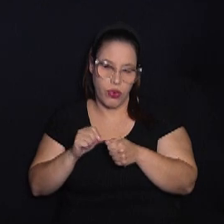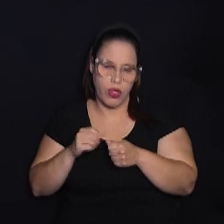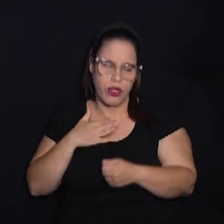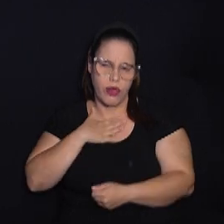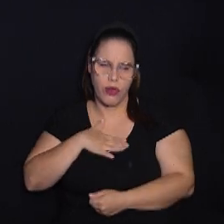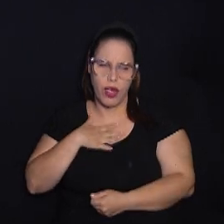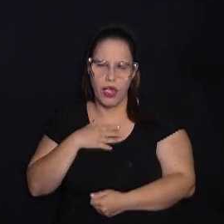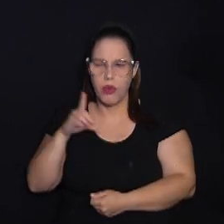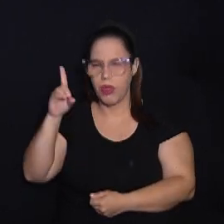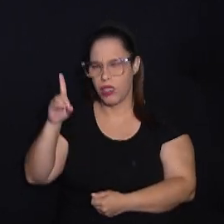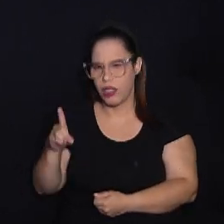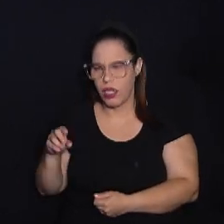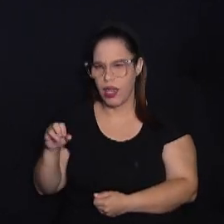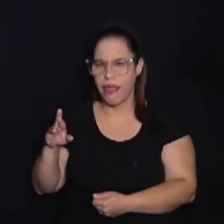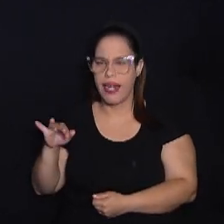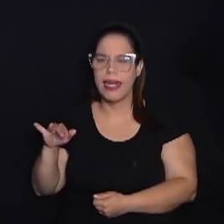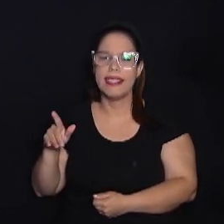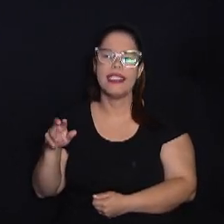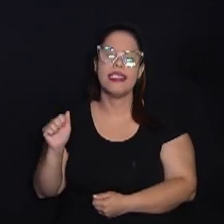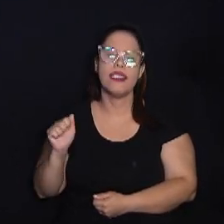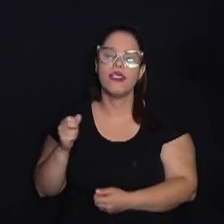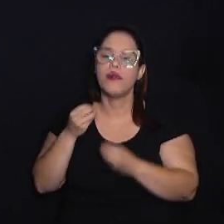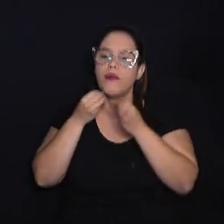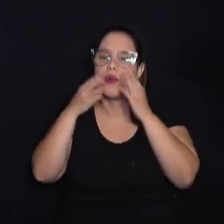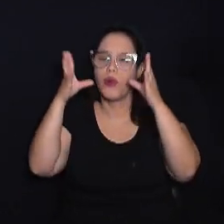Terezinha. Muito obrigado a todos, boa noite.